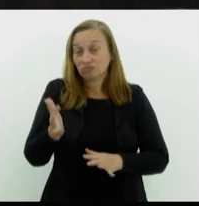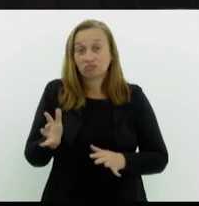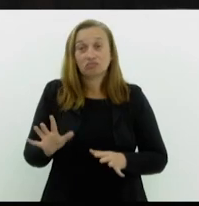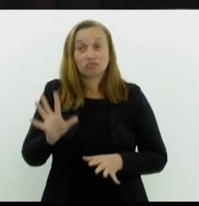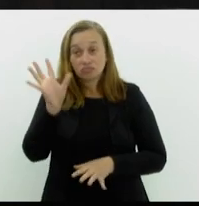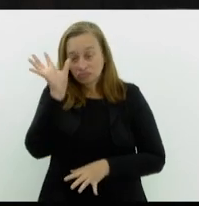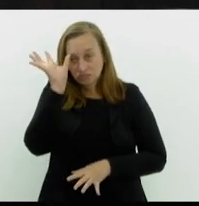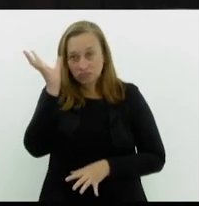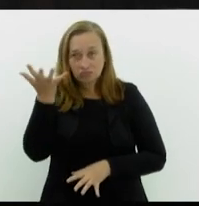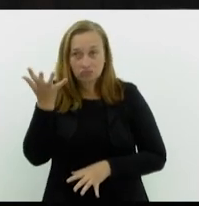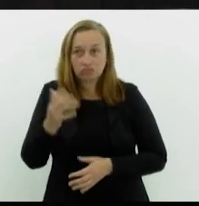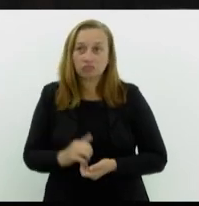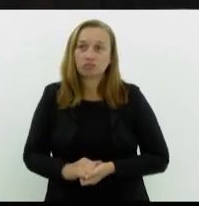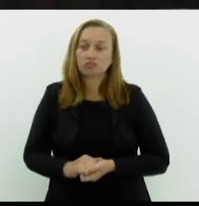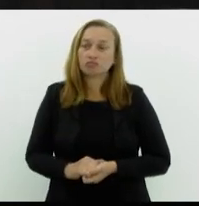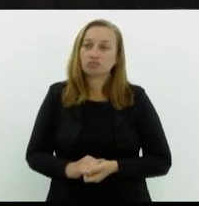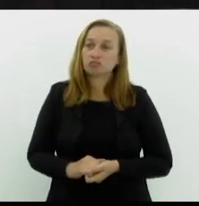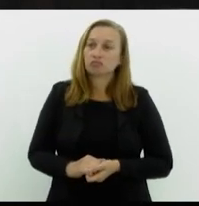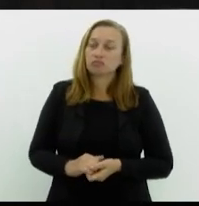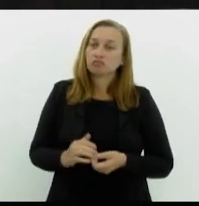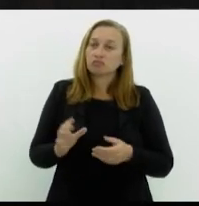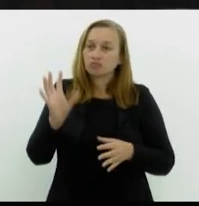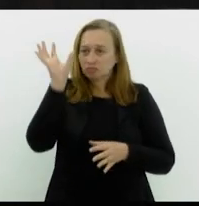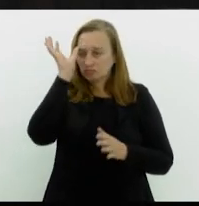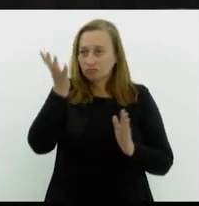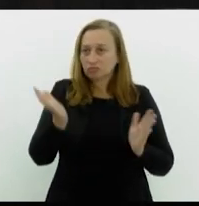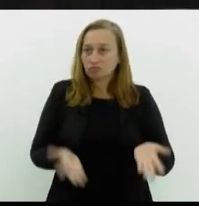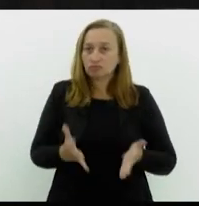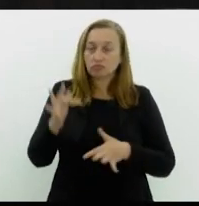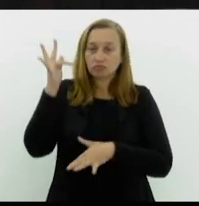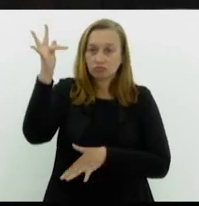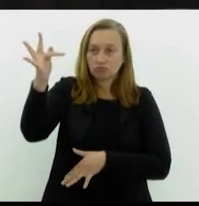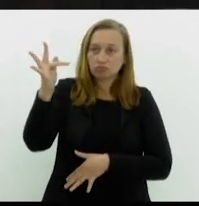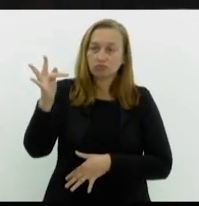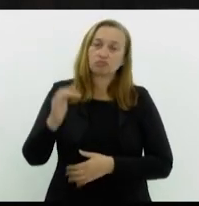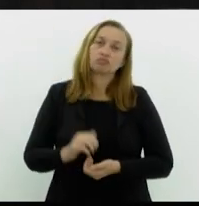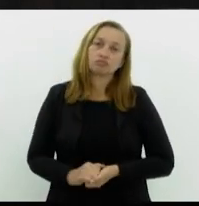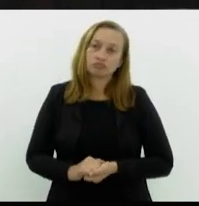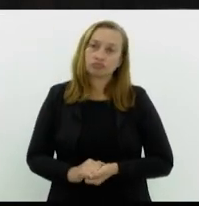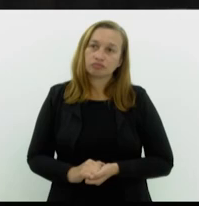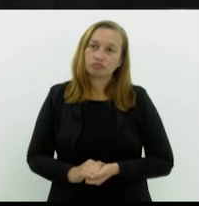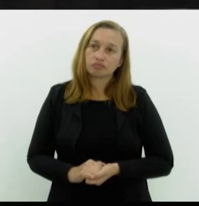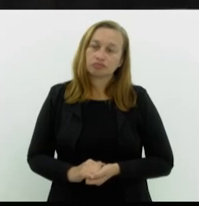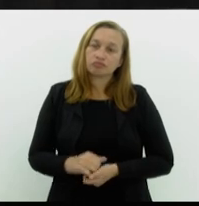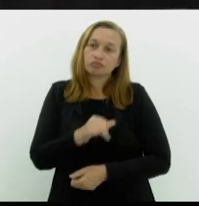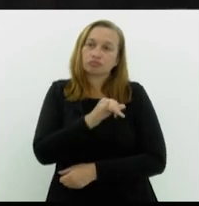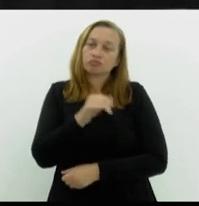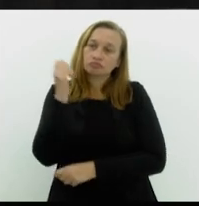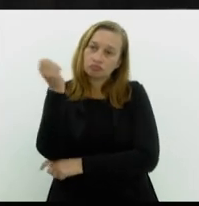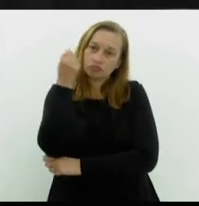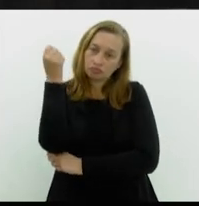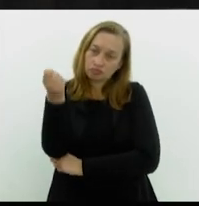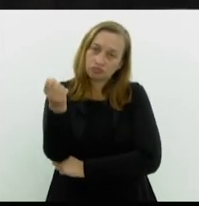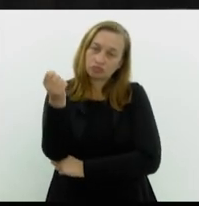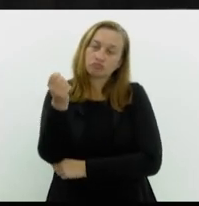presente e para o futuro. Vide o Rio Grande do